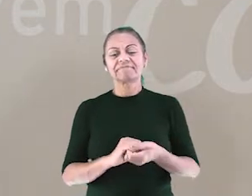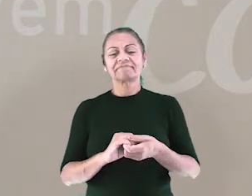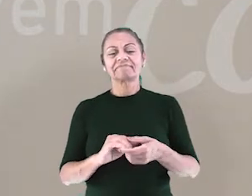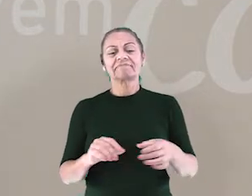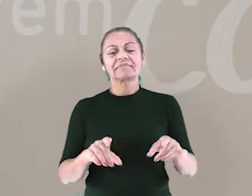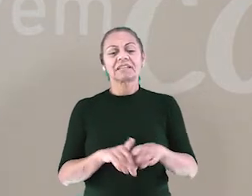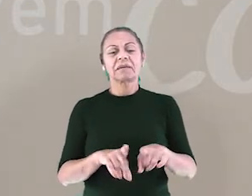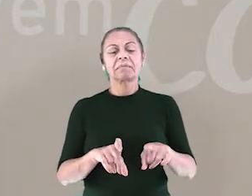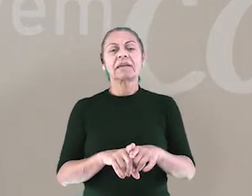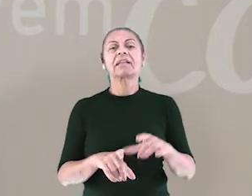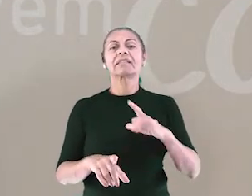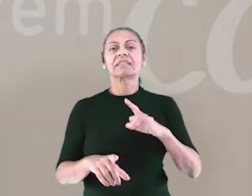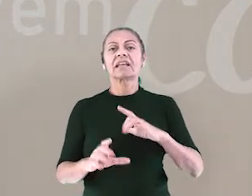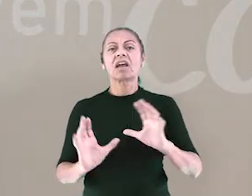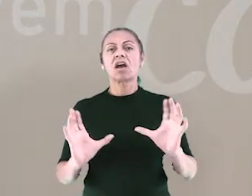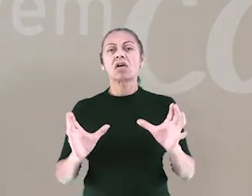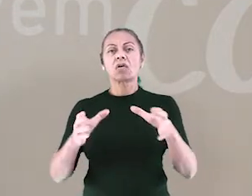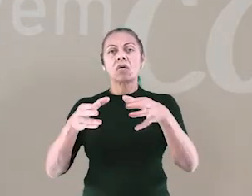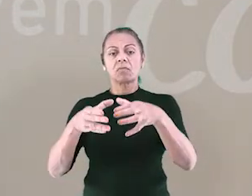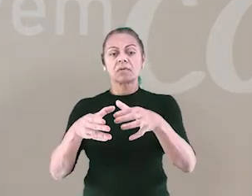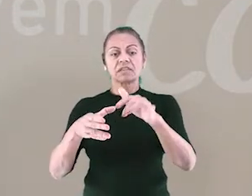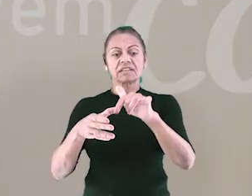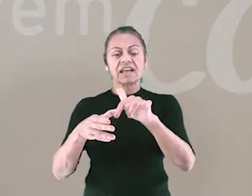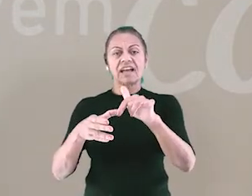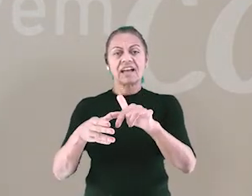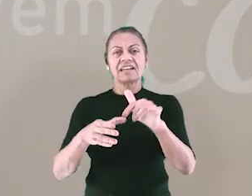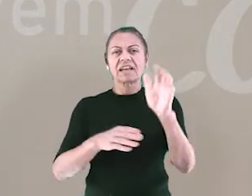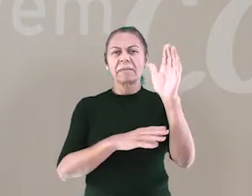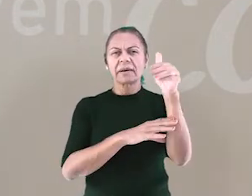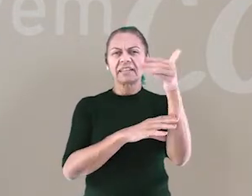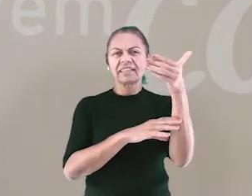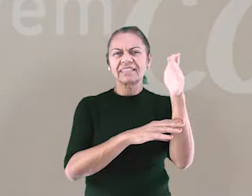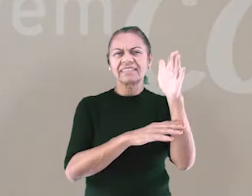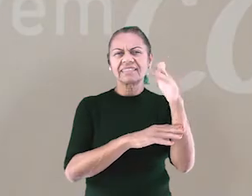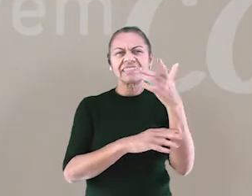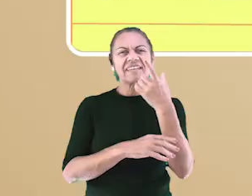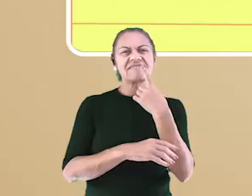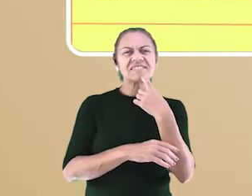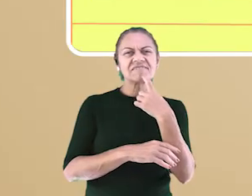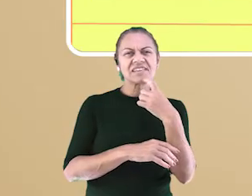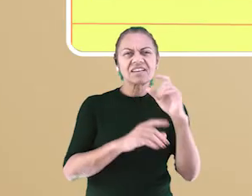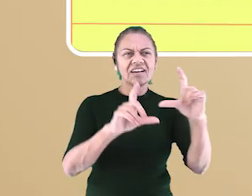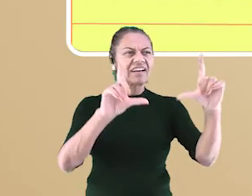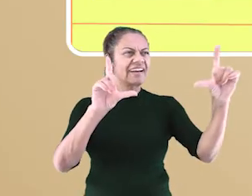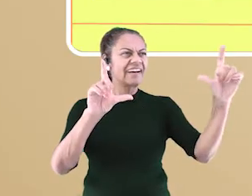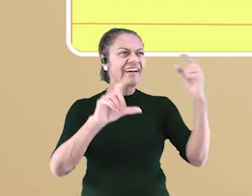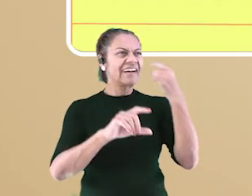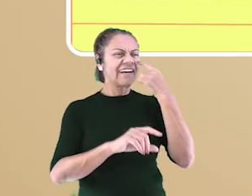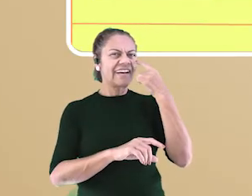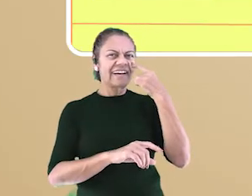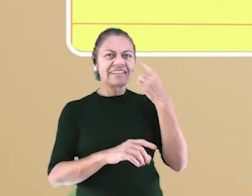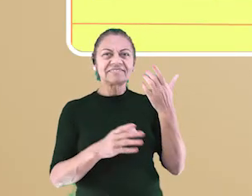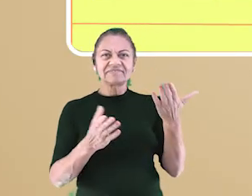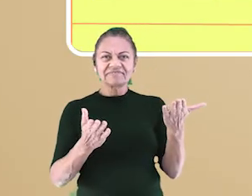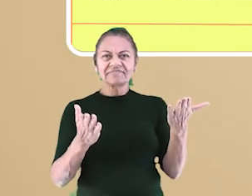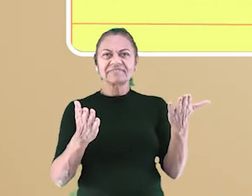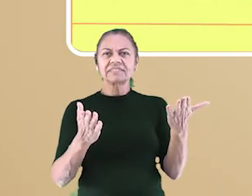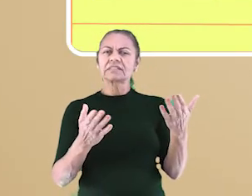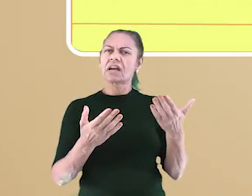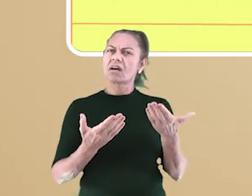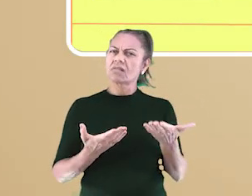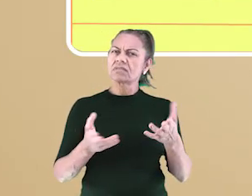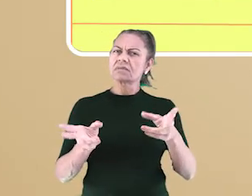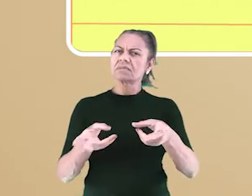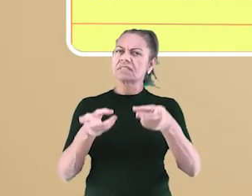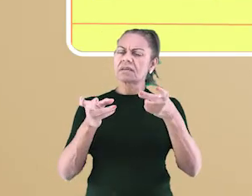e dezembro. E a procura por mel e açaí começa a partir de setembro. A comunidade Araueté vive no Pará,